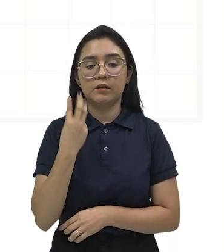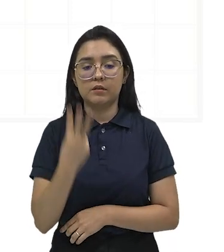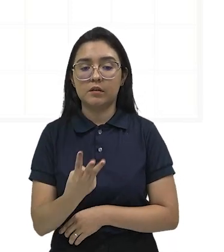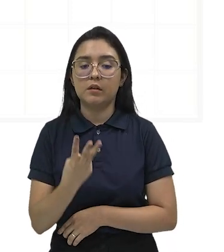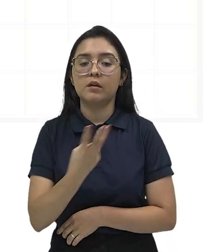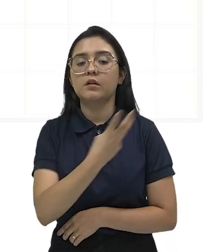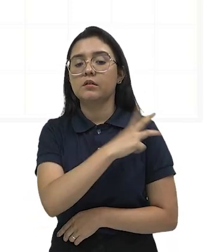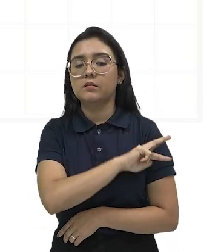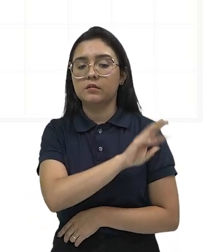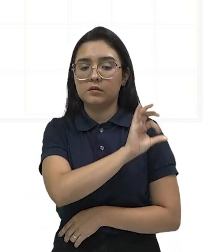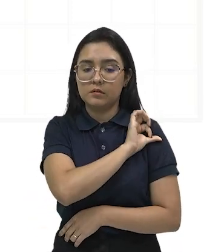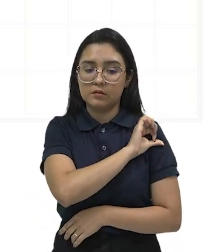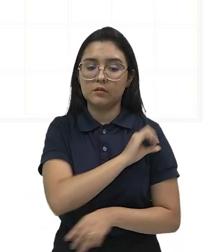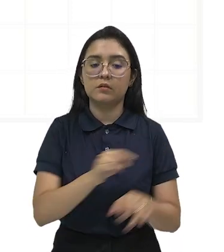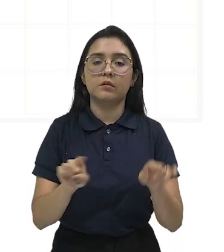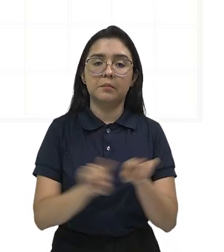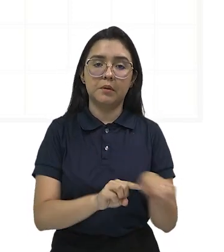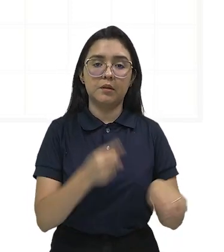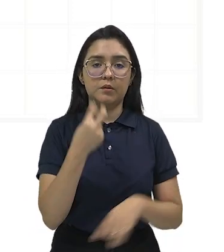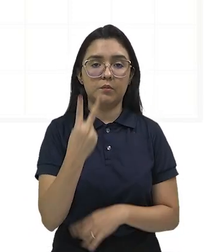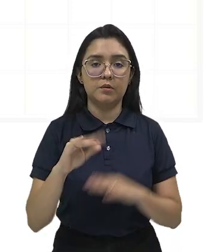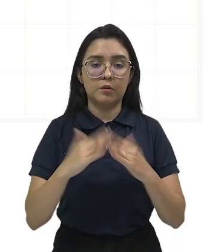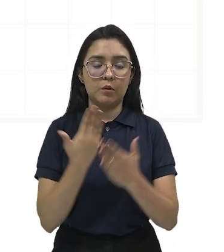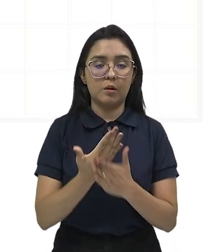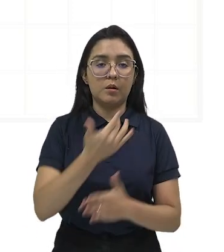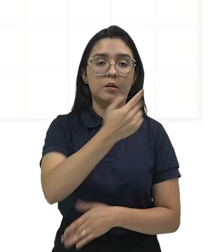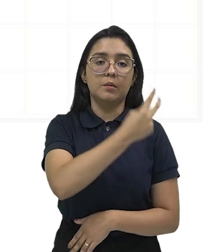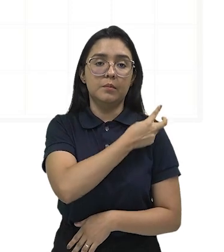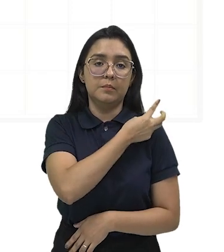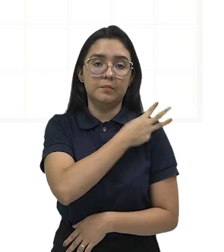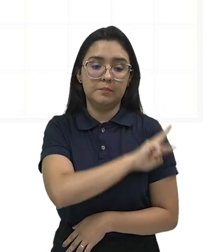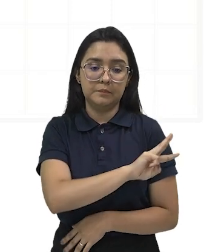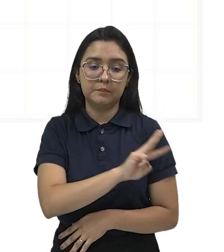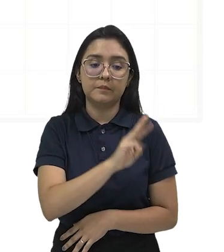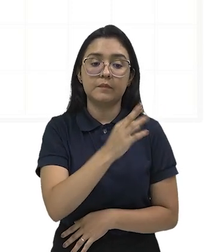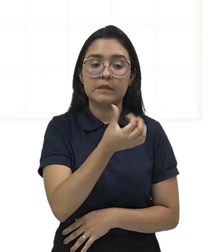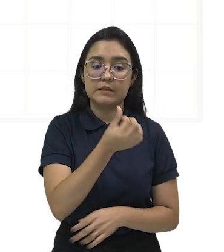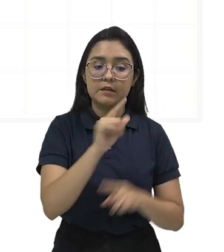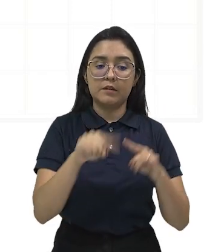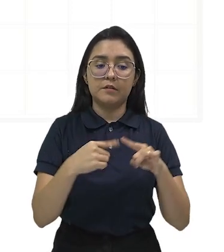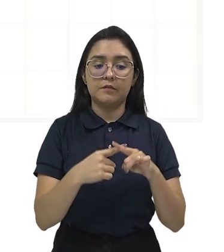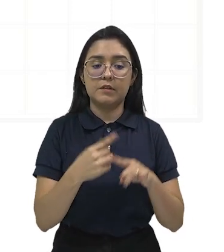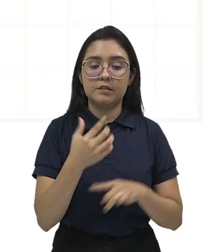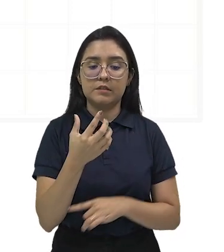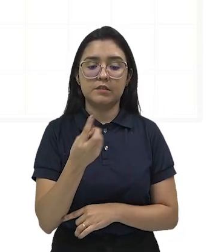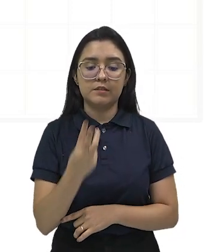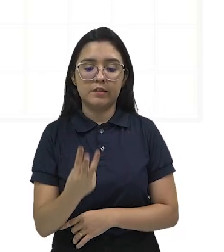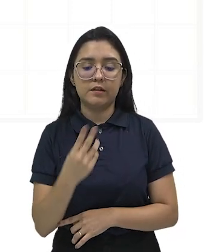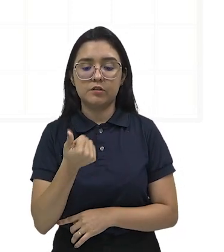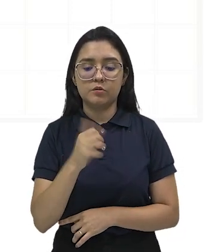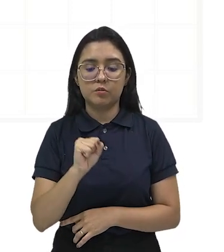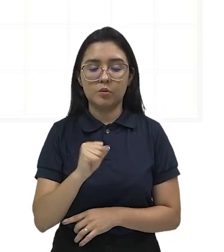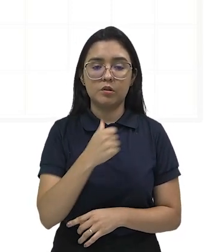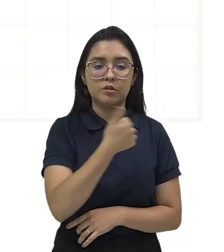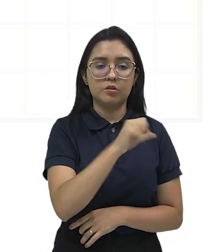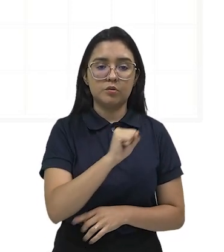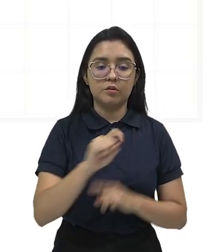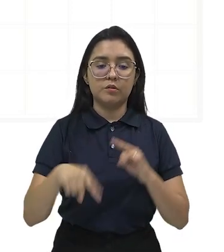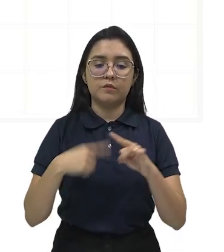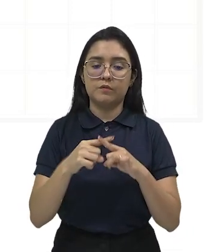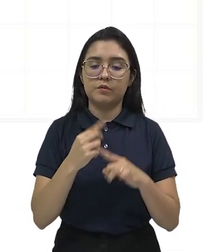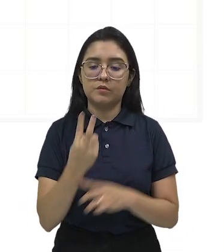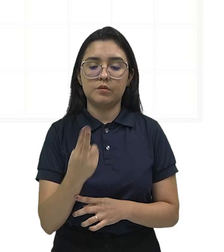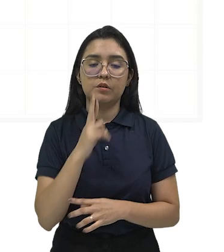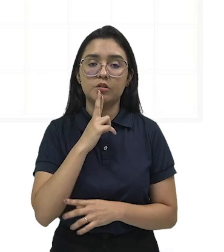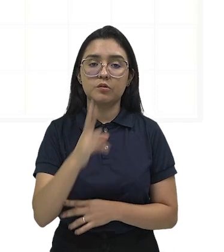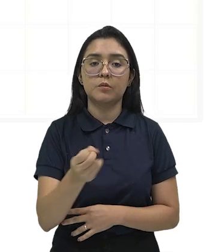2 escolas do ensino médio. Então, 6 vezes 3, 18. 18 vezes